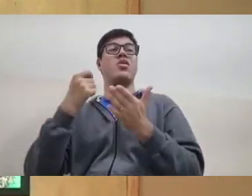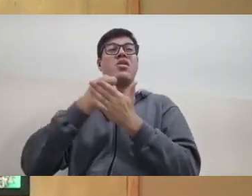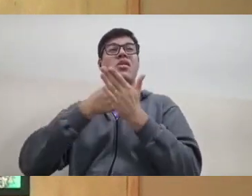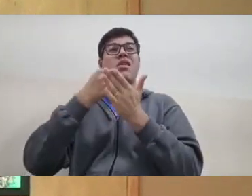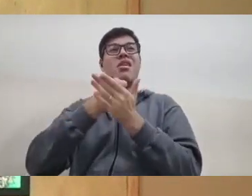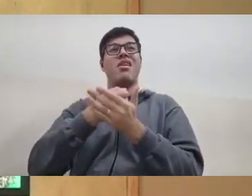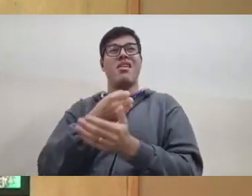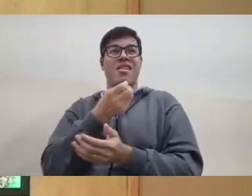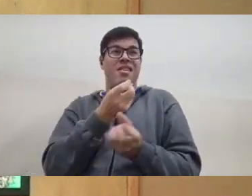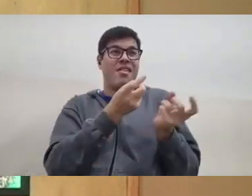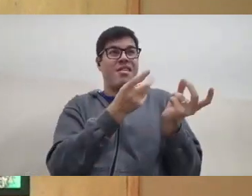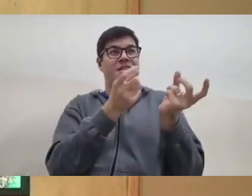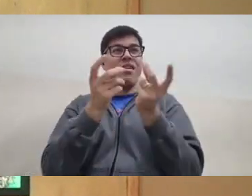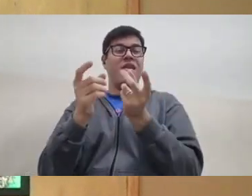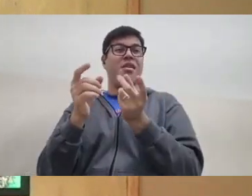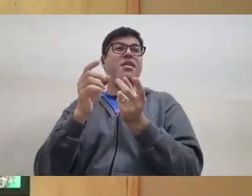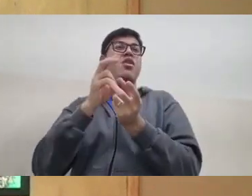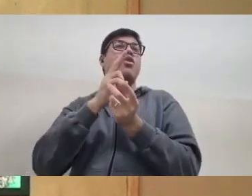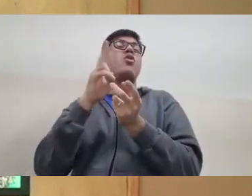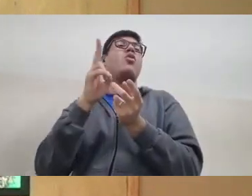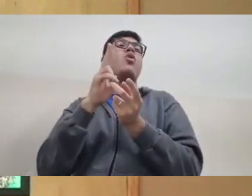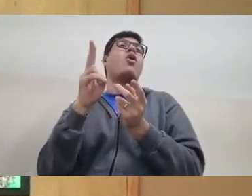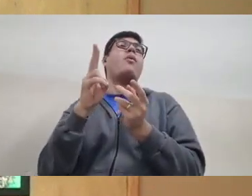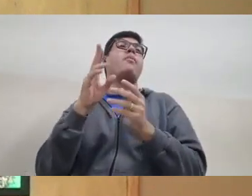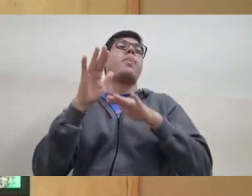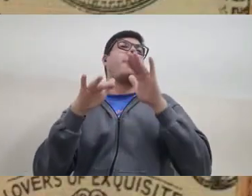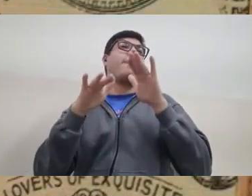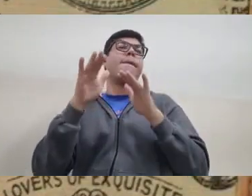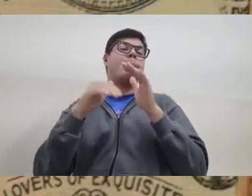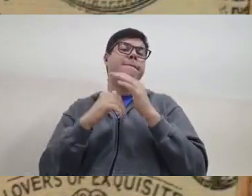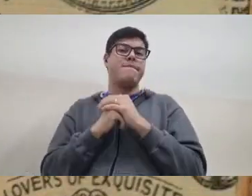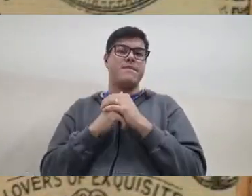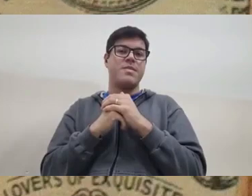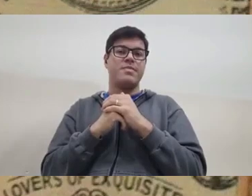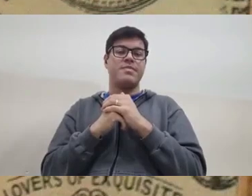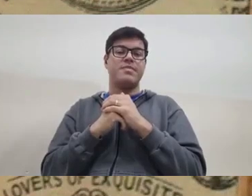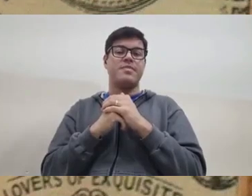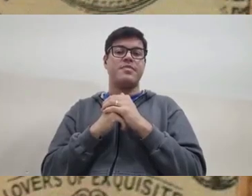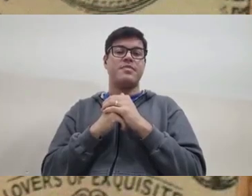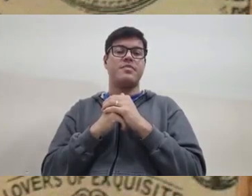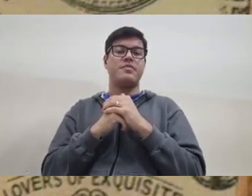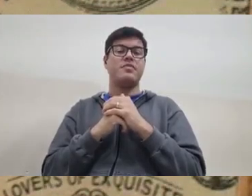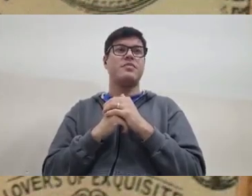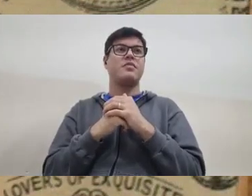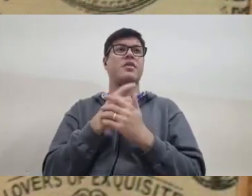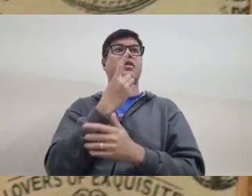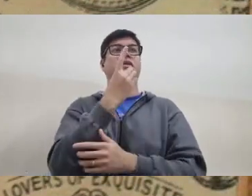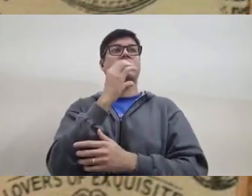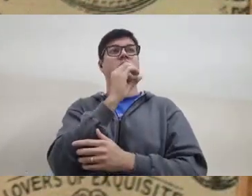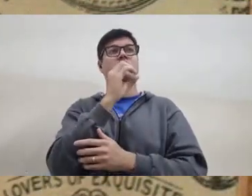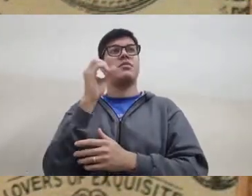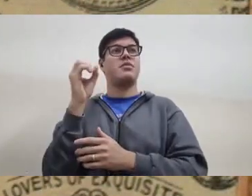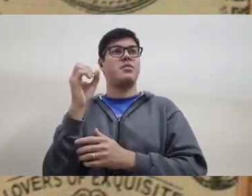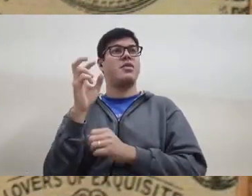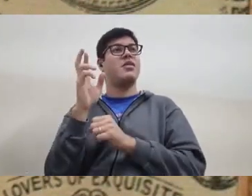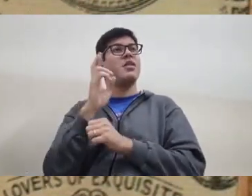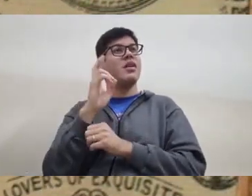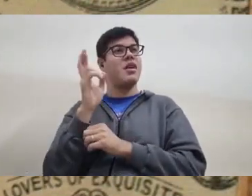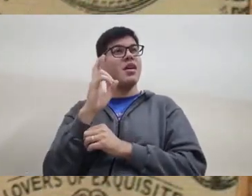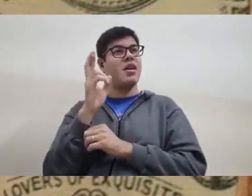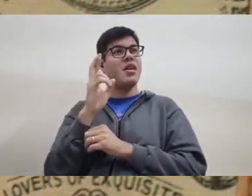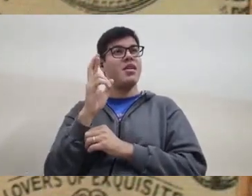vender eu não gosto de citar nome eu sou obrigado a vender 100 mil reais